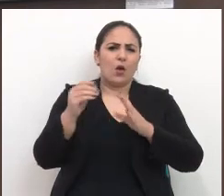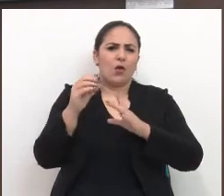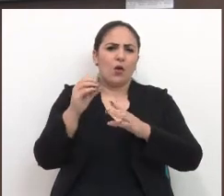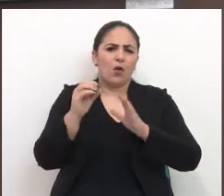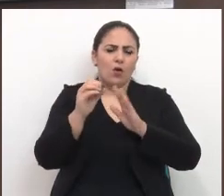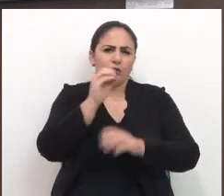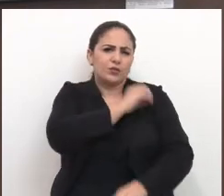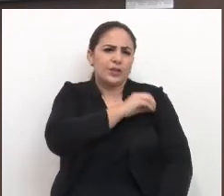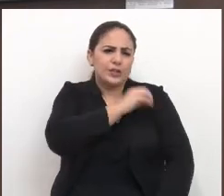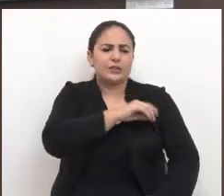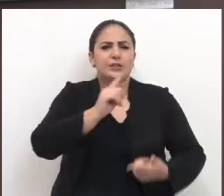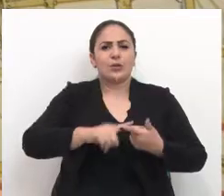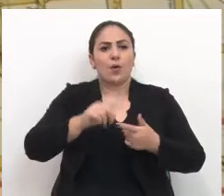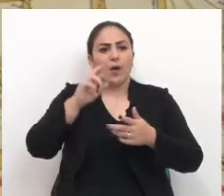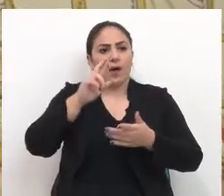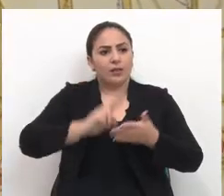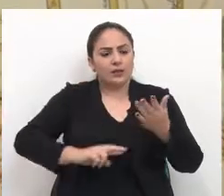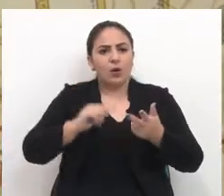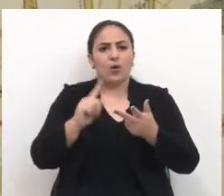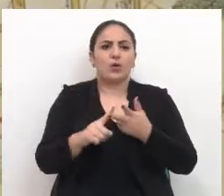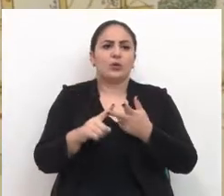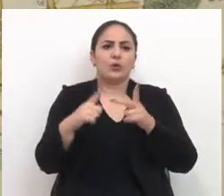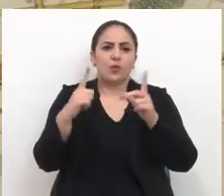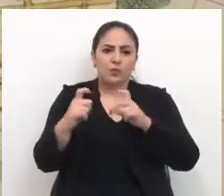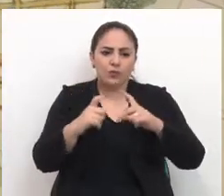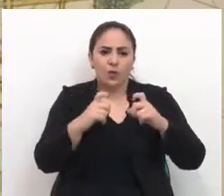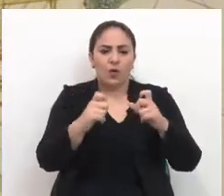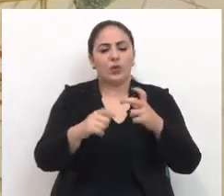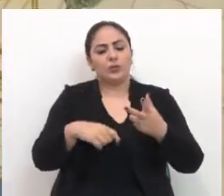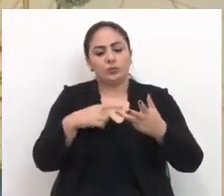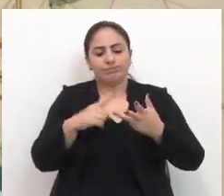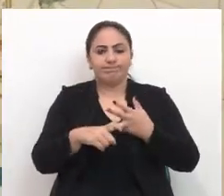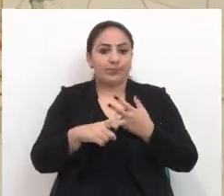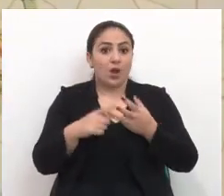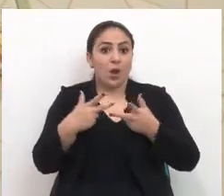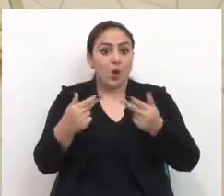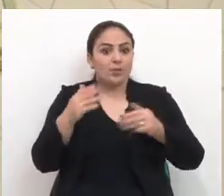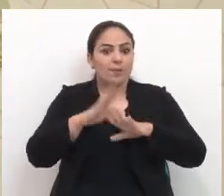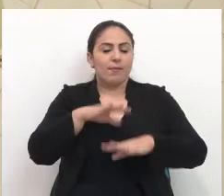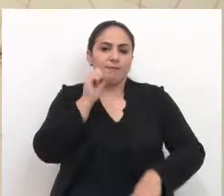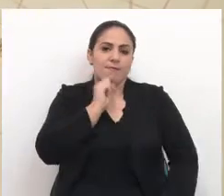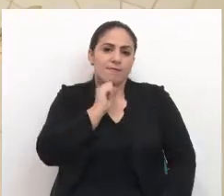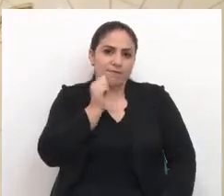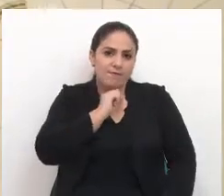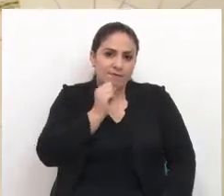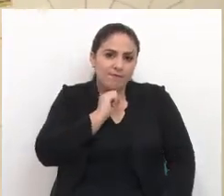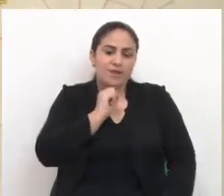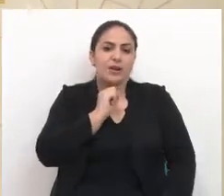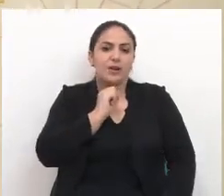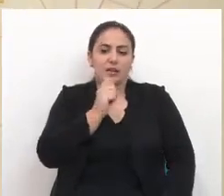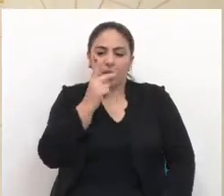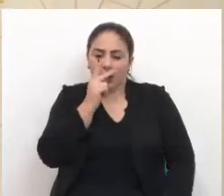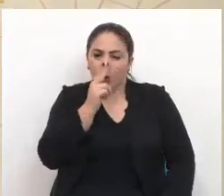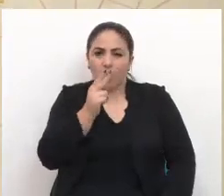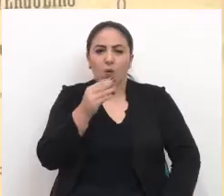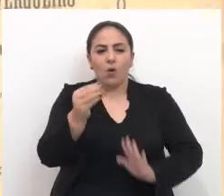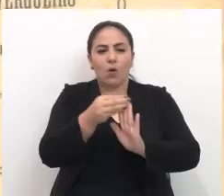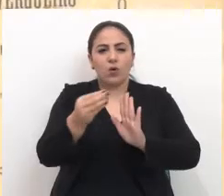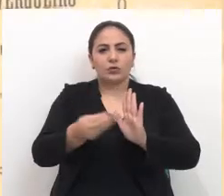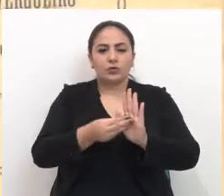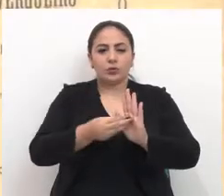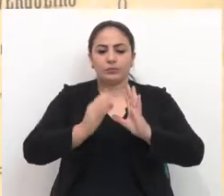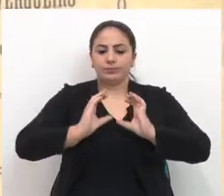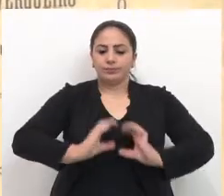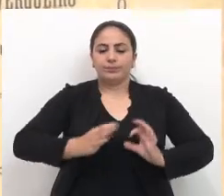ofícios, relatórios, fotografias, né, coisas mais antigas, como um código de